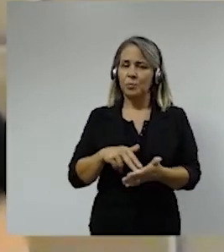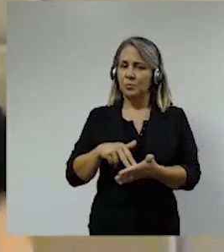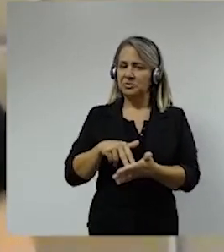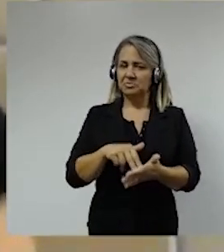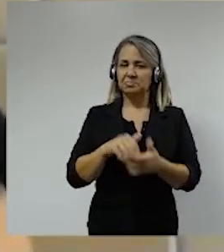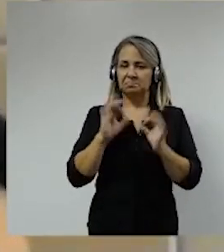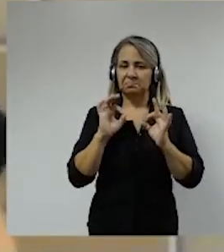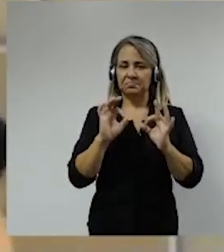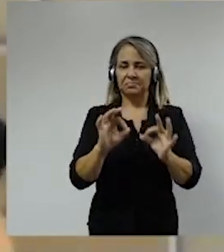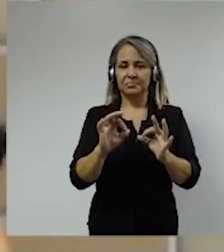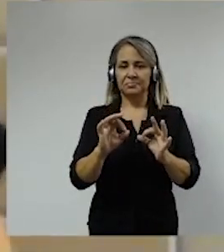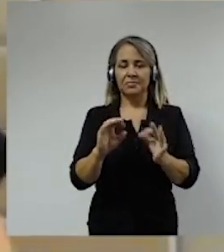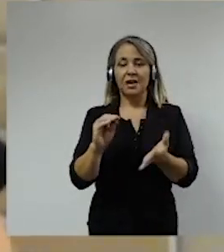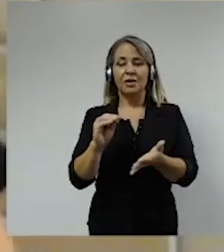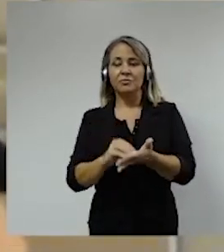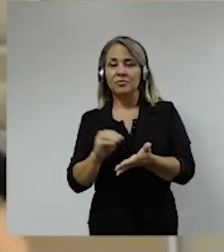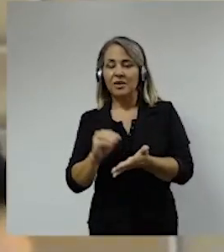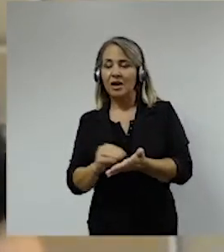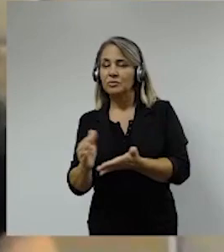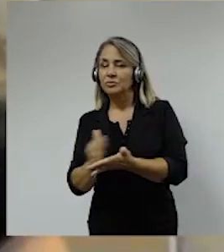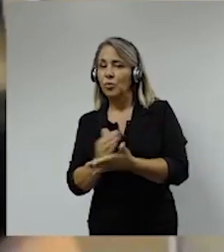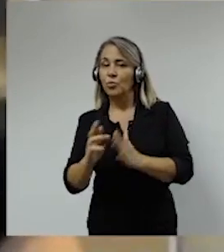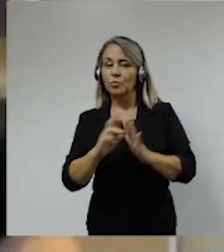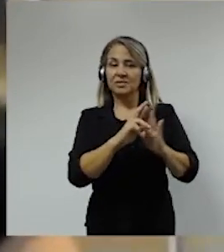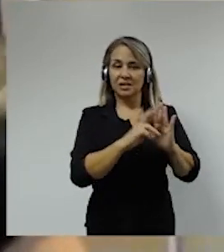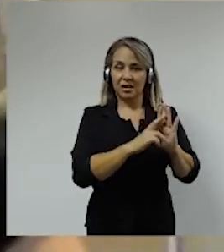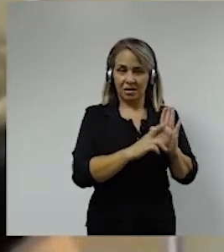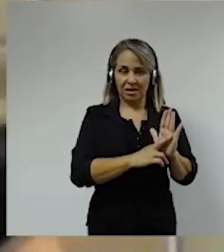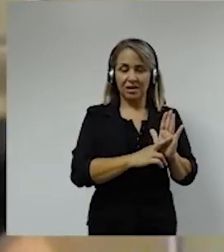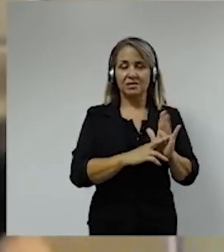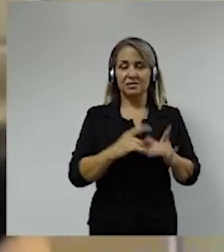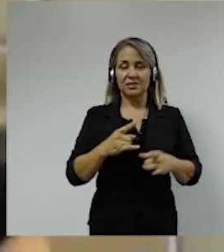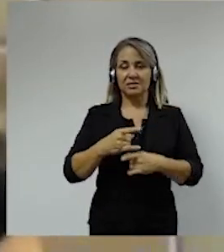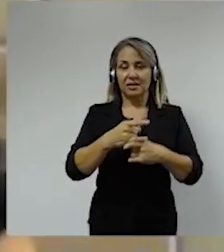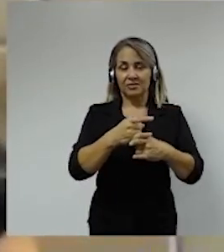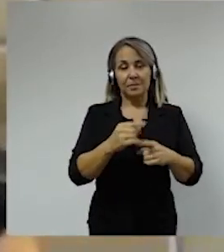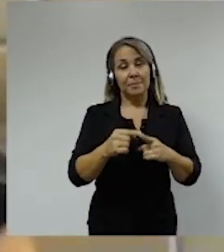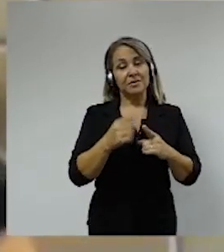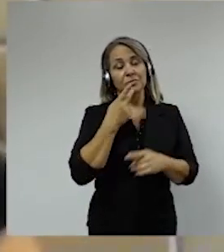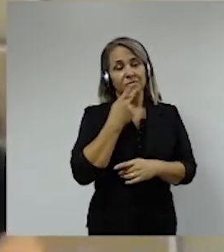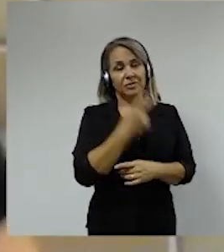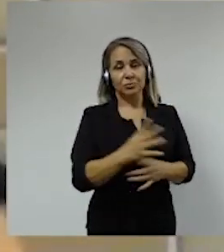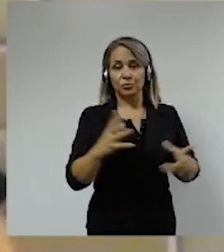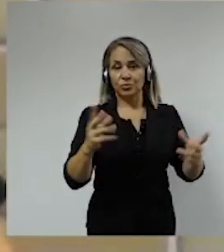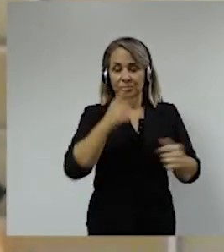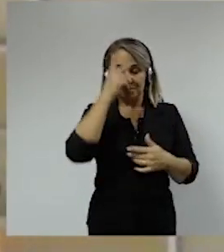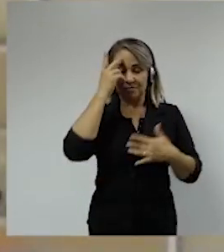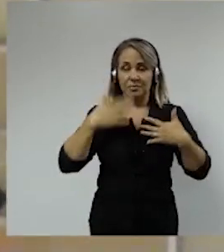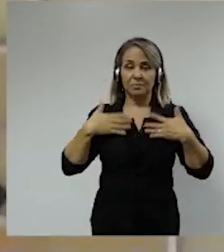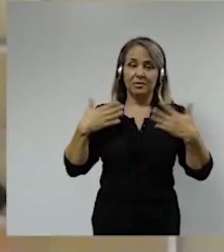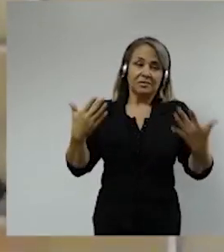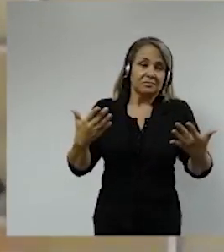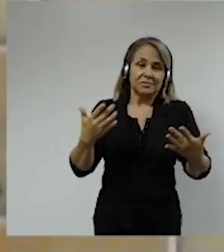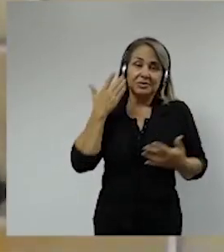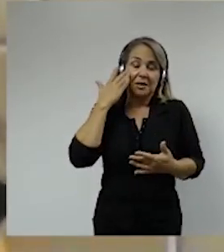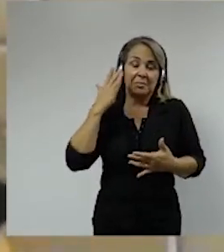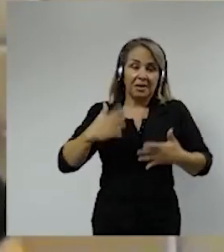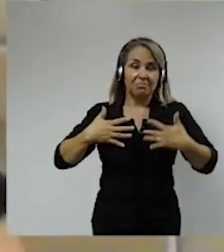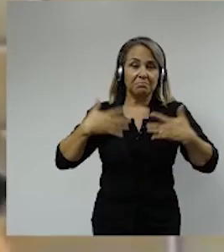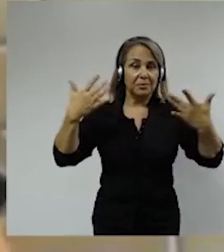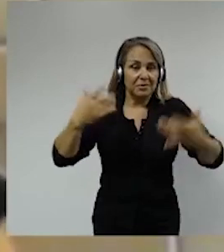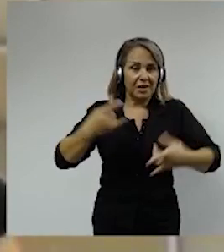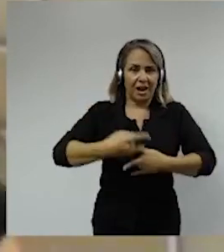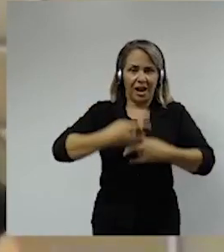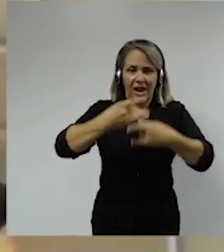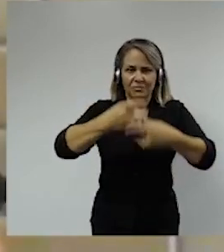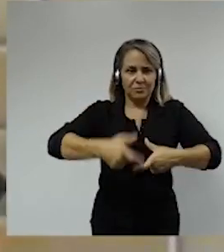que faltam algumas regras, sim, para essa questão das lives, mas foi como ela disse, todo mundo foi pego de surpresa, ninguém imaginava que as lives iam